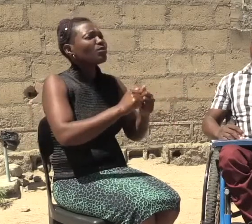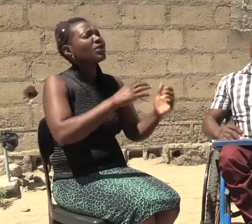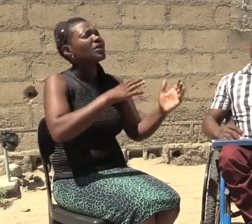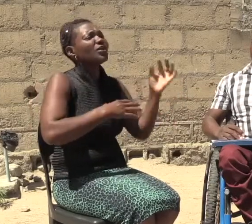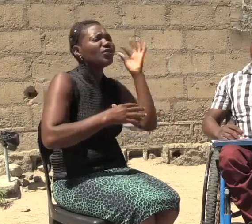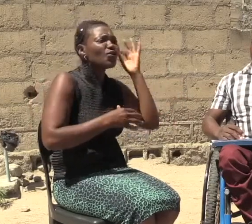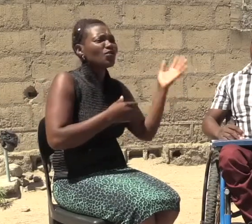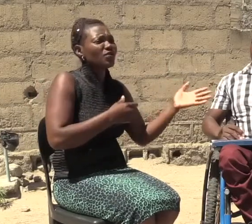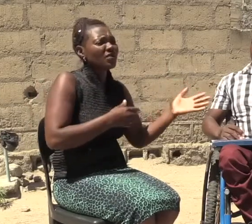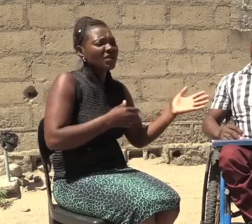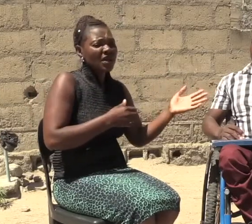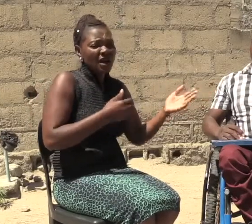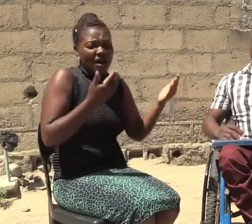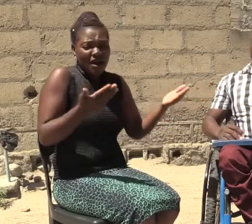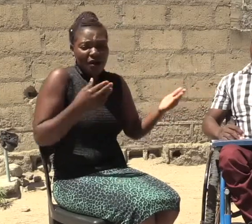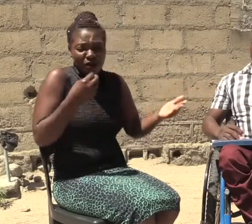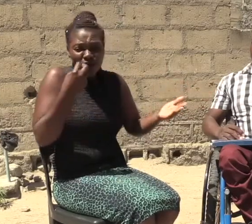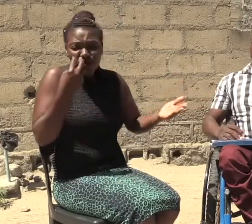mulheres ouvintes.